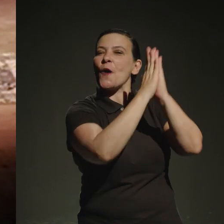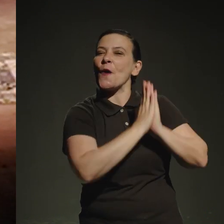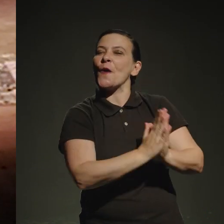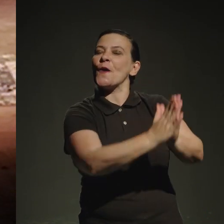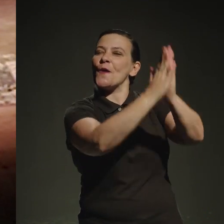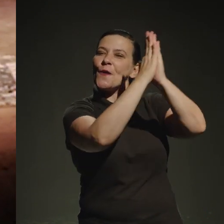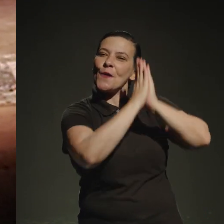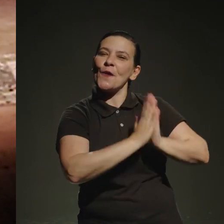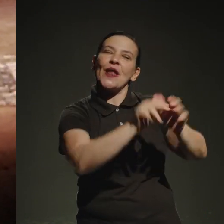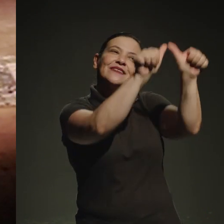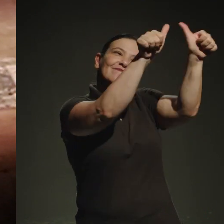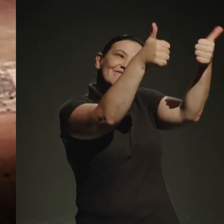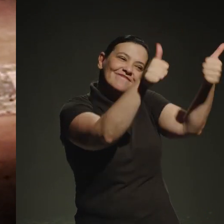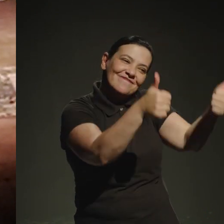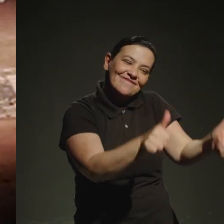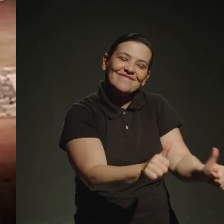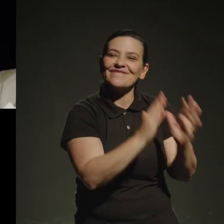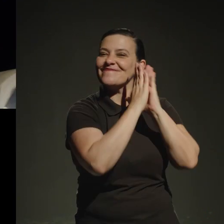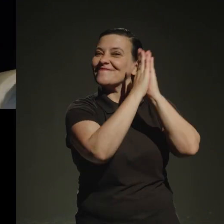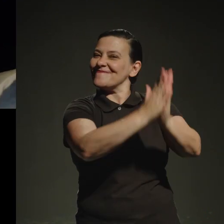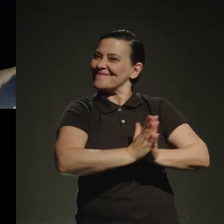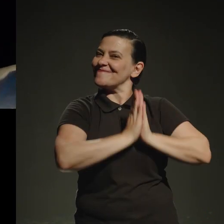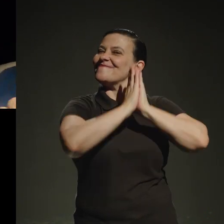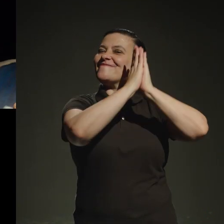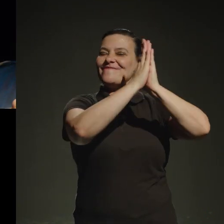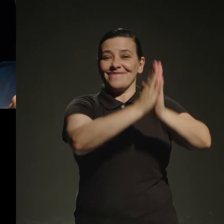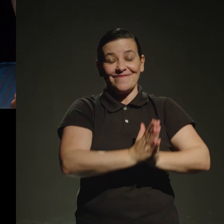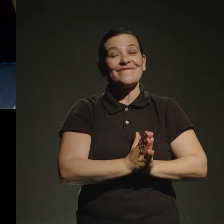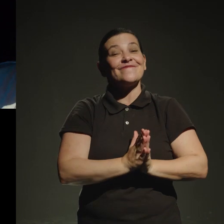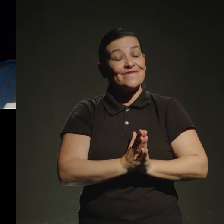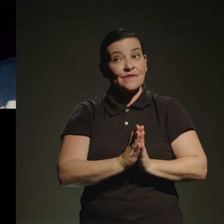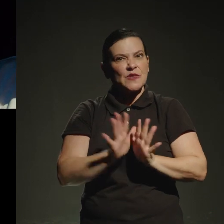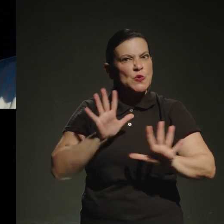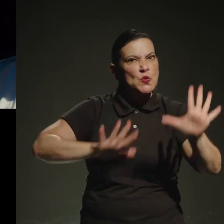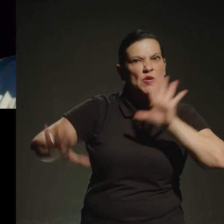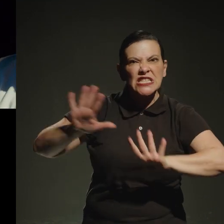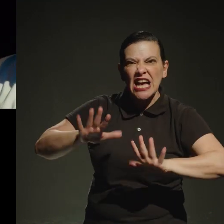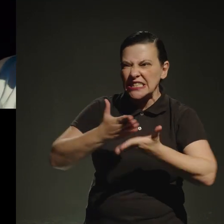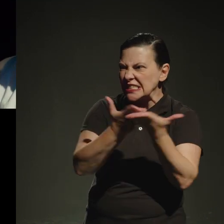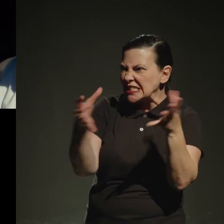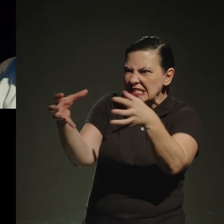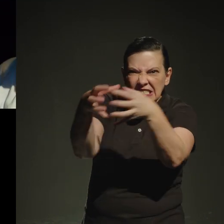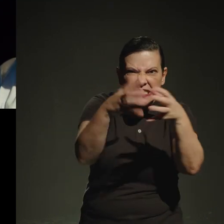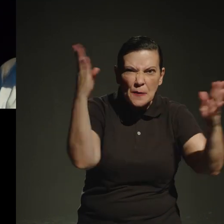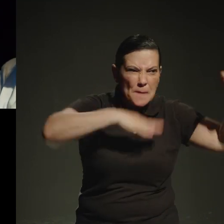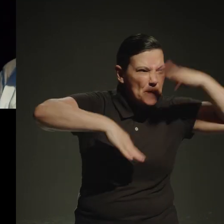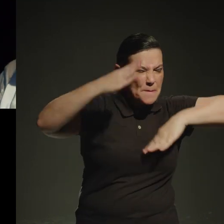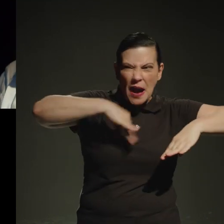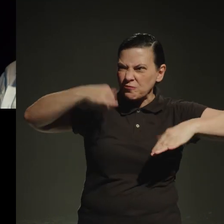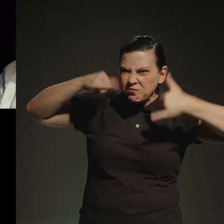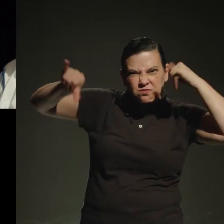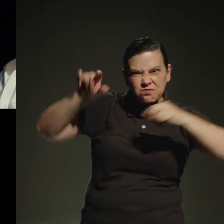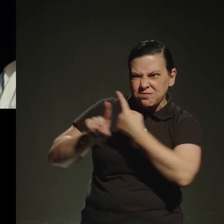bem-amada senhora Dulcinea del Toboso. Insone e temerosa por meu fado, ela me protege com